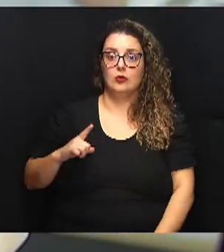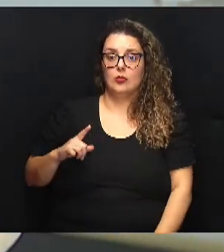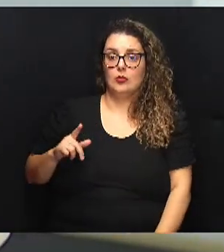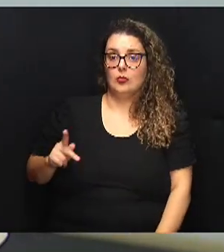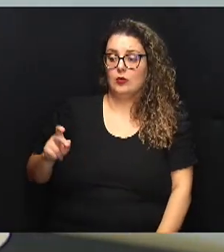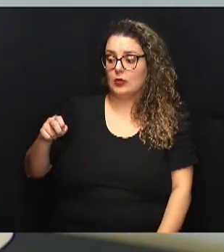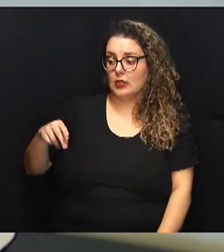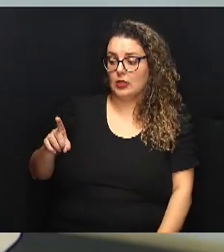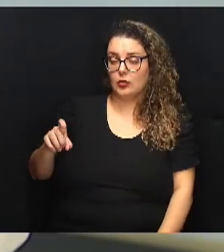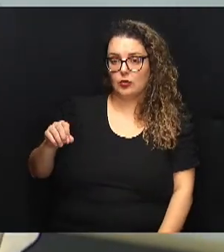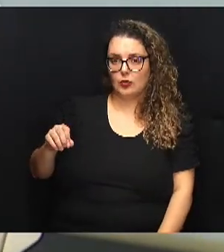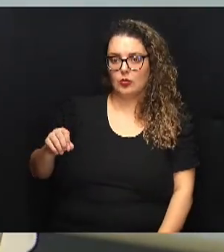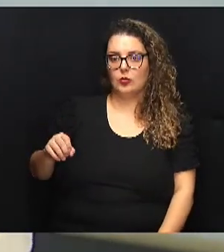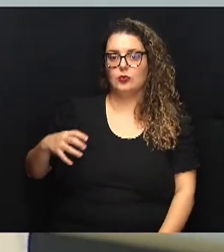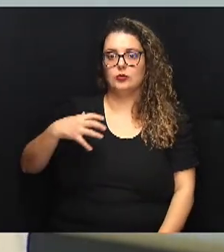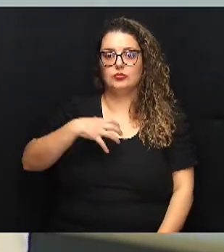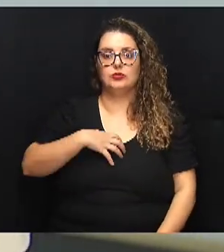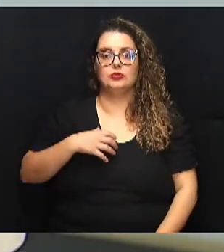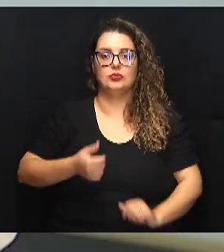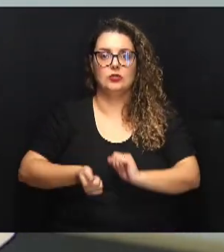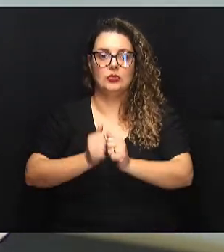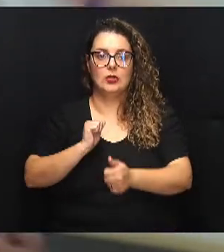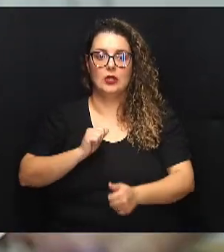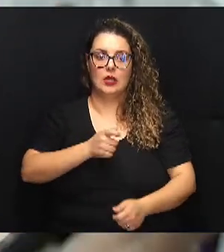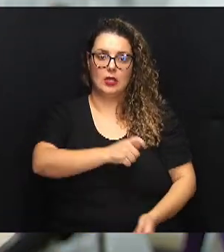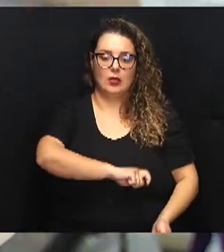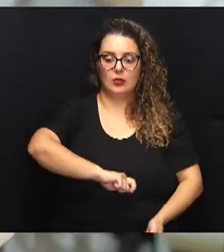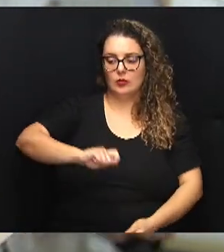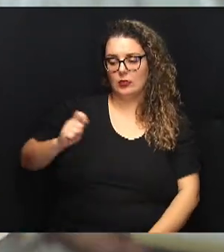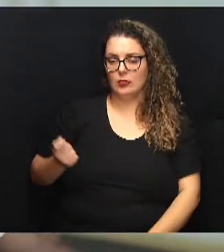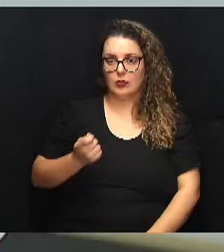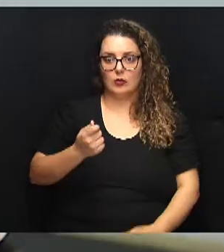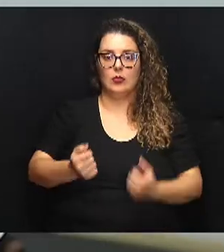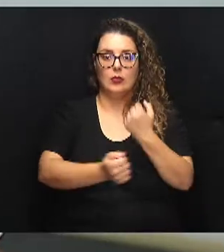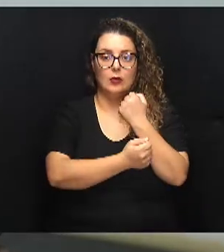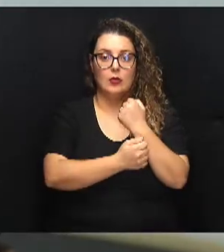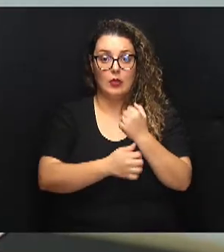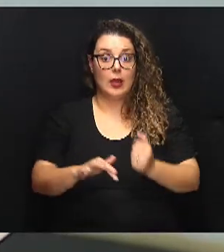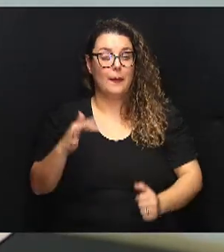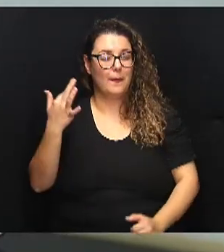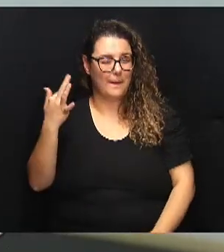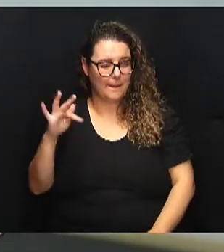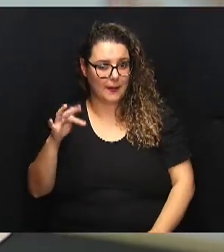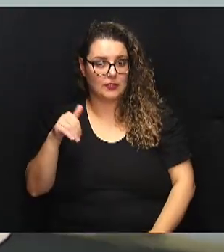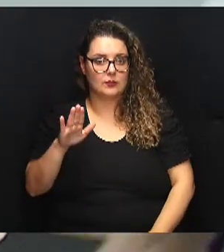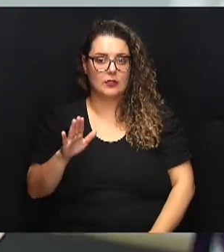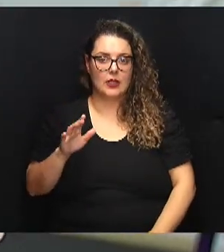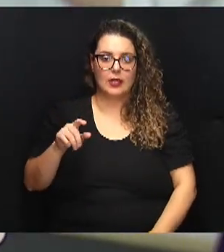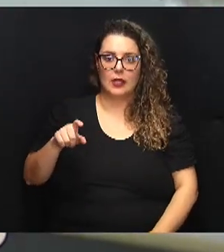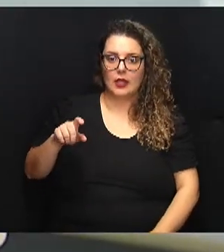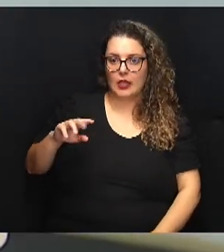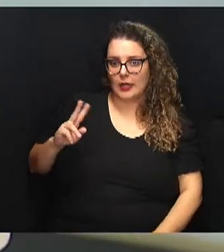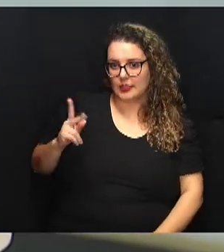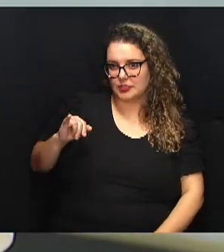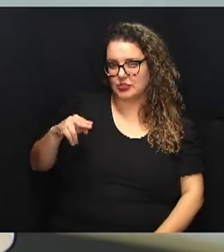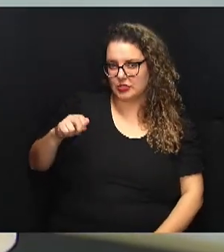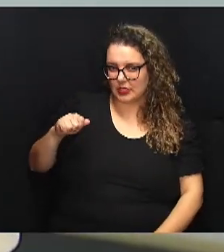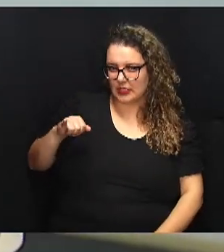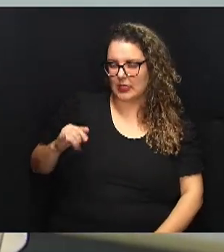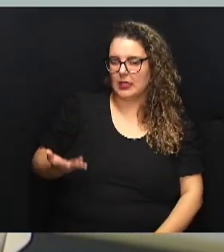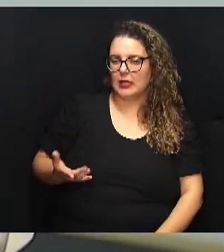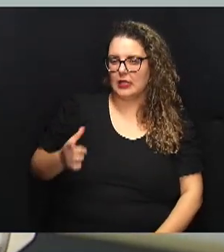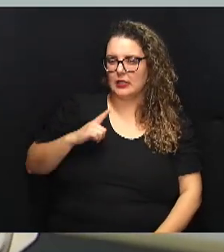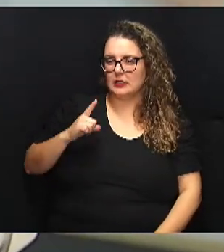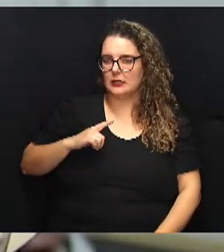a forma esportiva. A espada de madeira ela acaba machucando muito quando pega. A shinai ela consegue ter um pouco mais